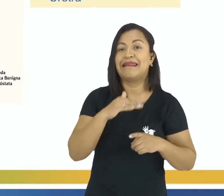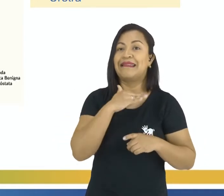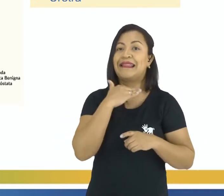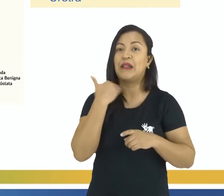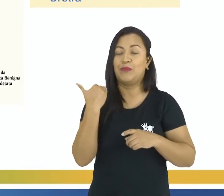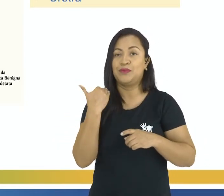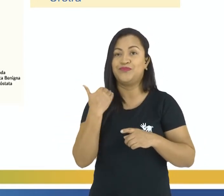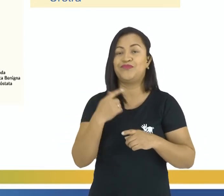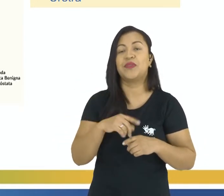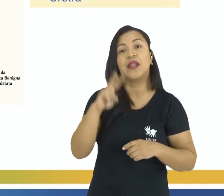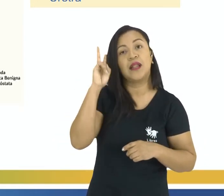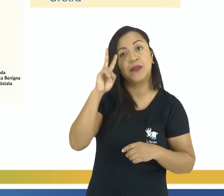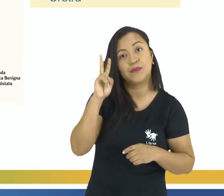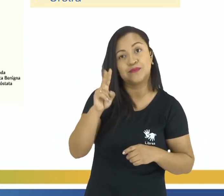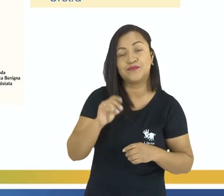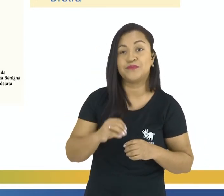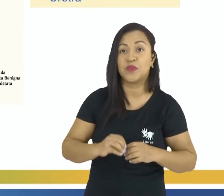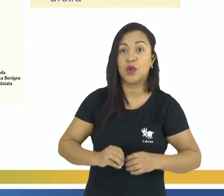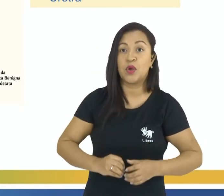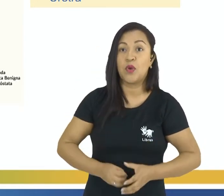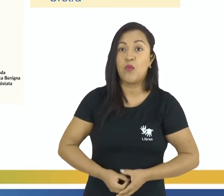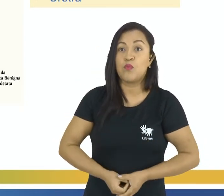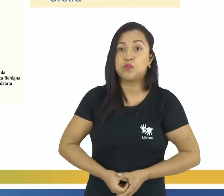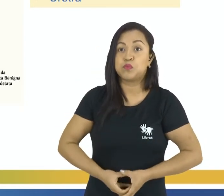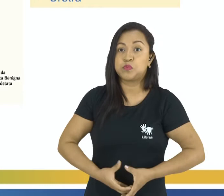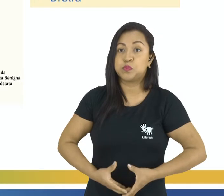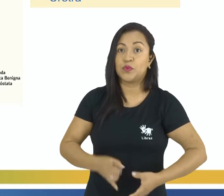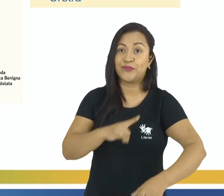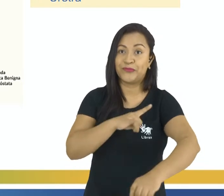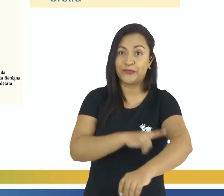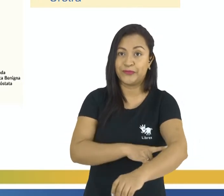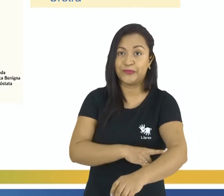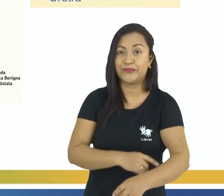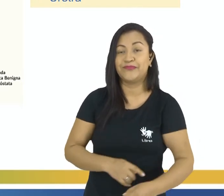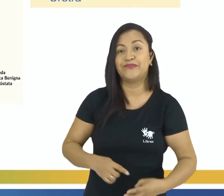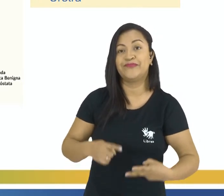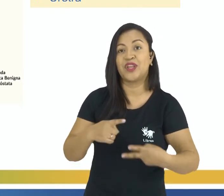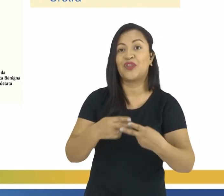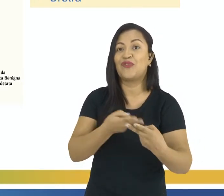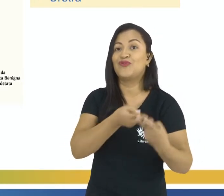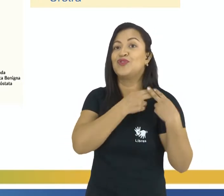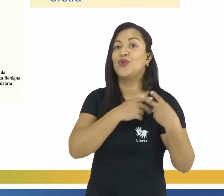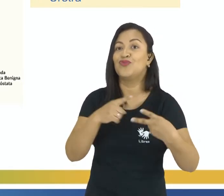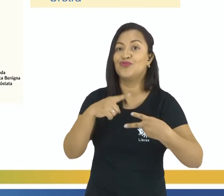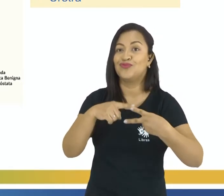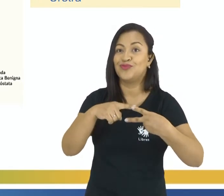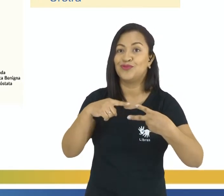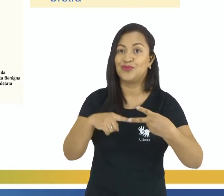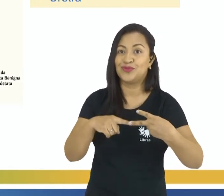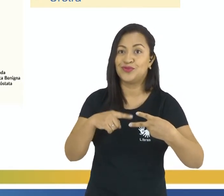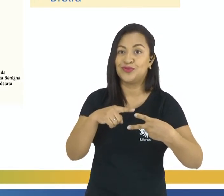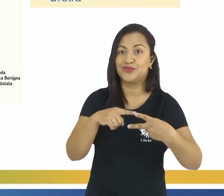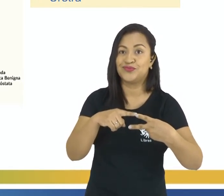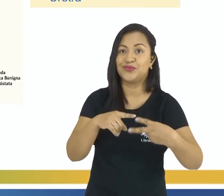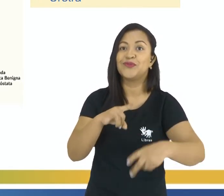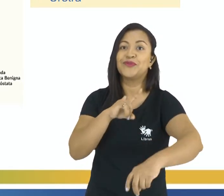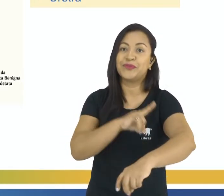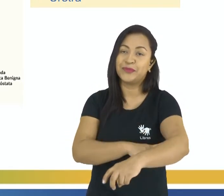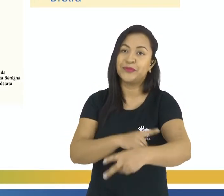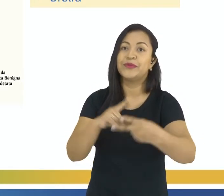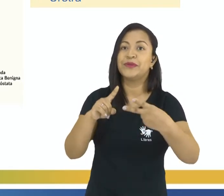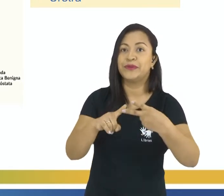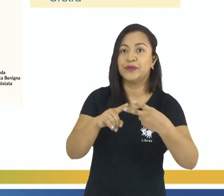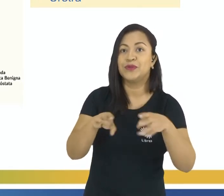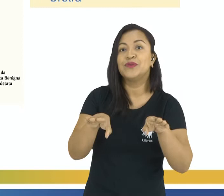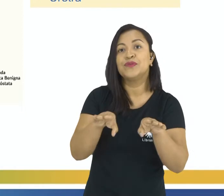ele tem a uretra tanto relacionada ao sistema urinário quanto ao sistema genital. Então, a uretra serve tanto